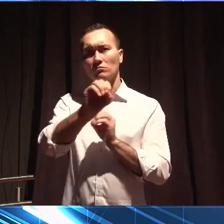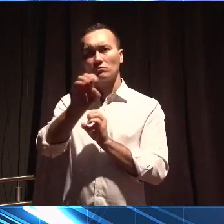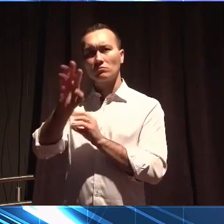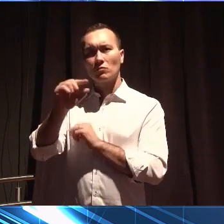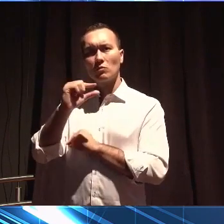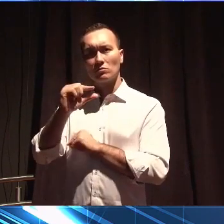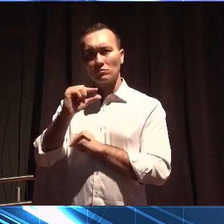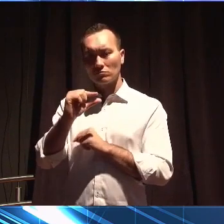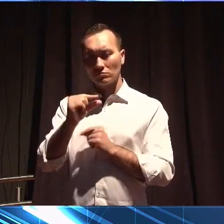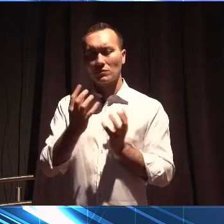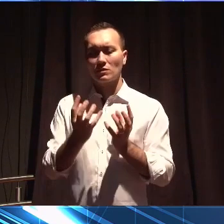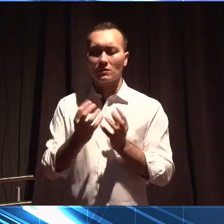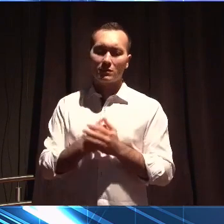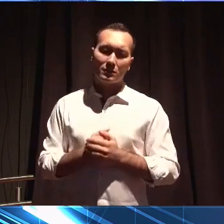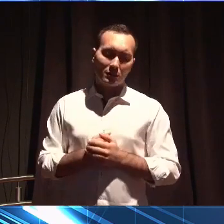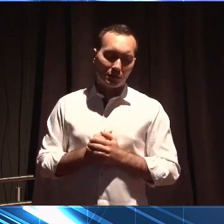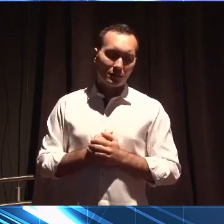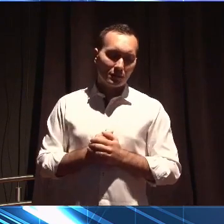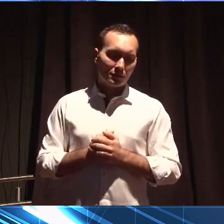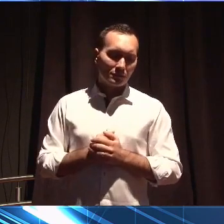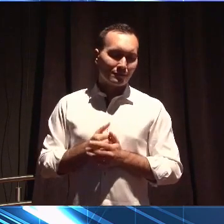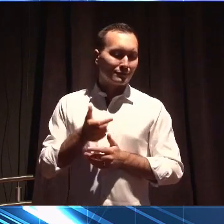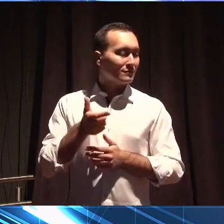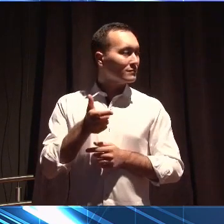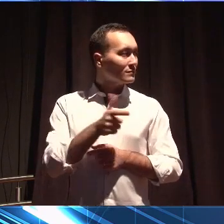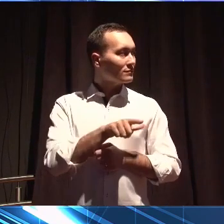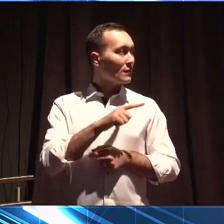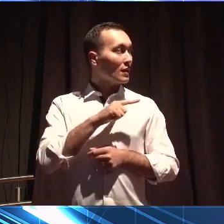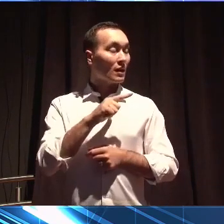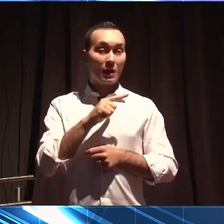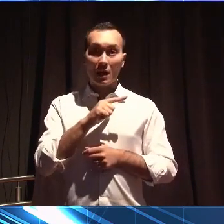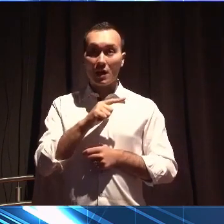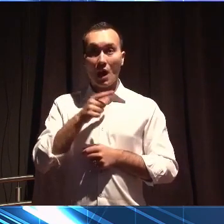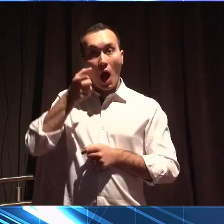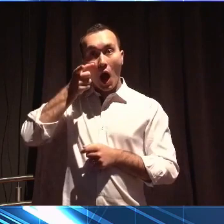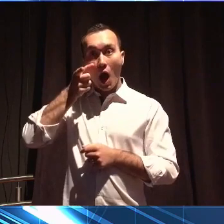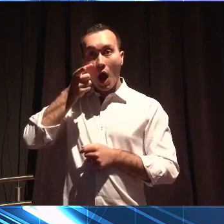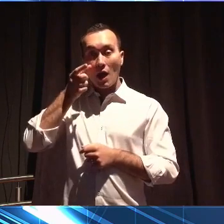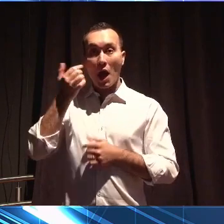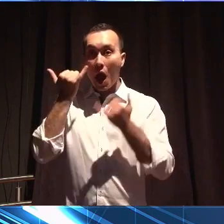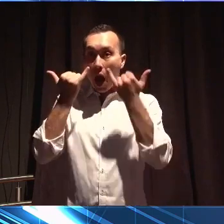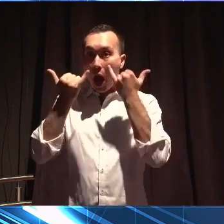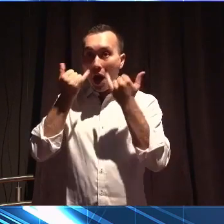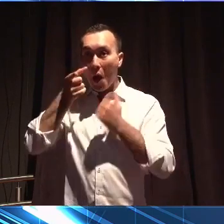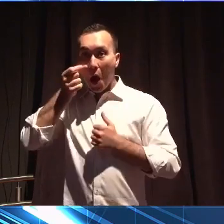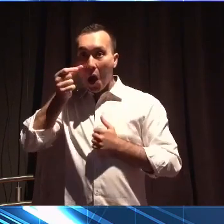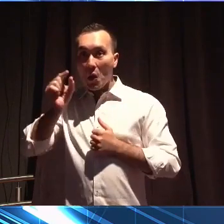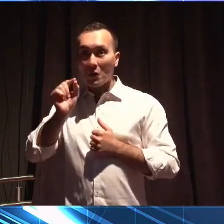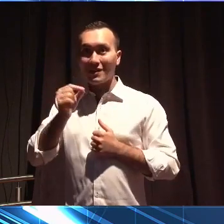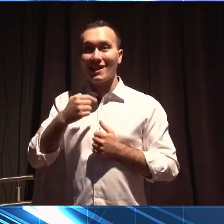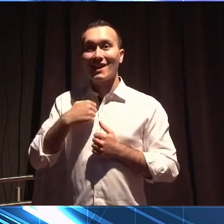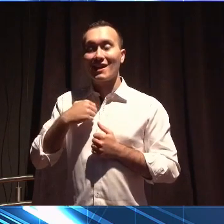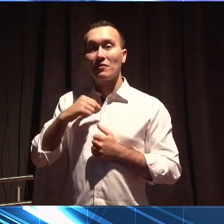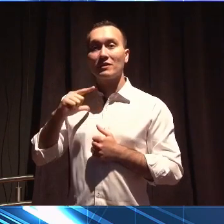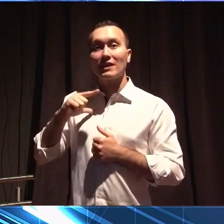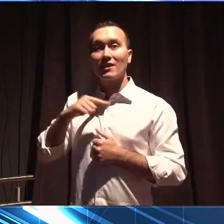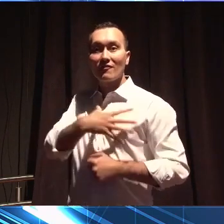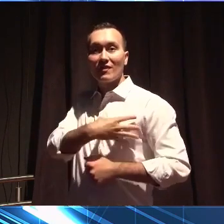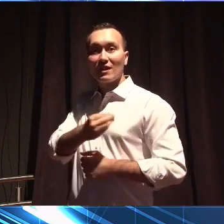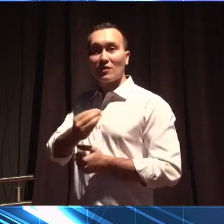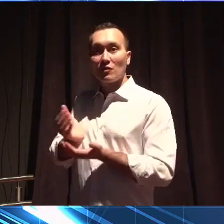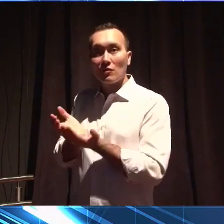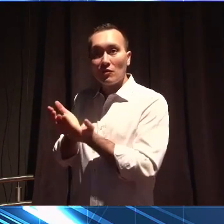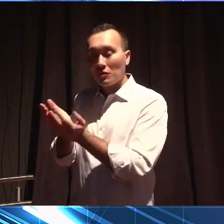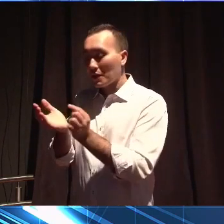vocês. E uma curiosidade, né, que a gente até combinou de também trazer uma curiosidade para trazer um negocinho leve. Sou mãe de uma calopsita e esse